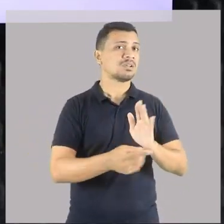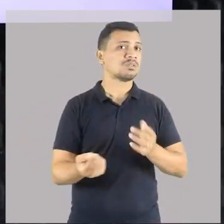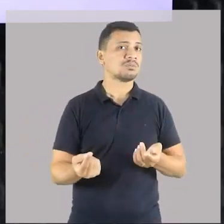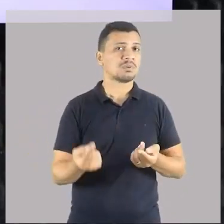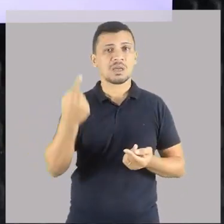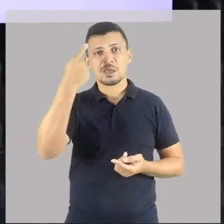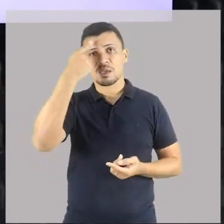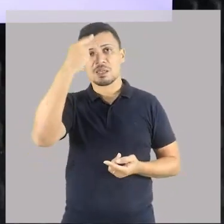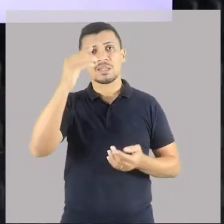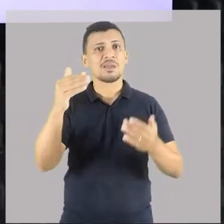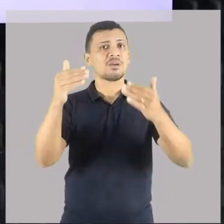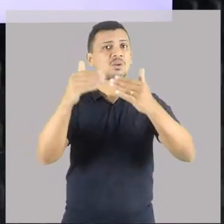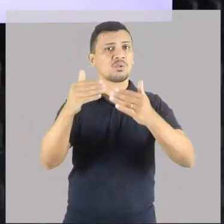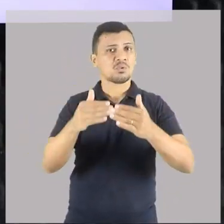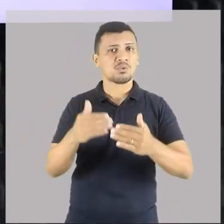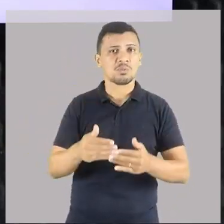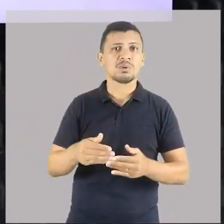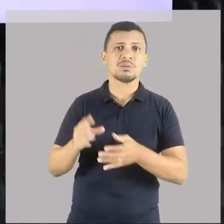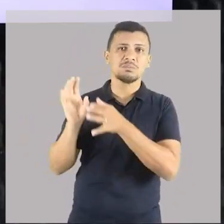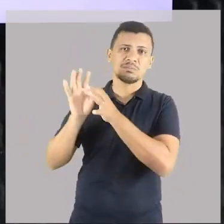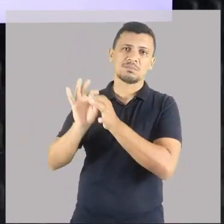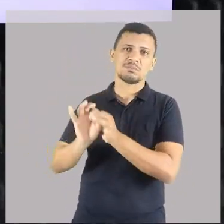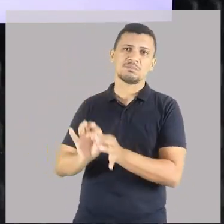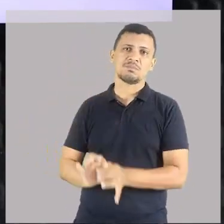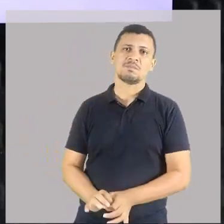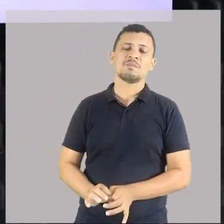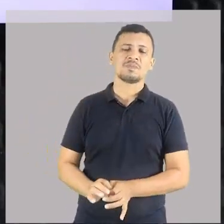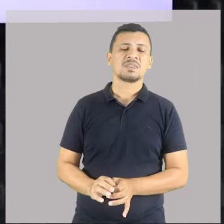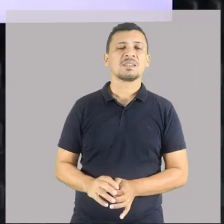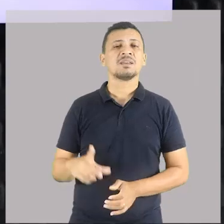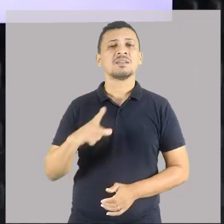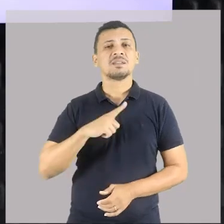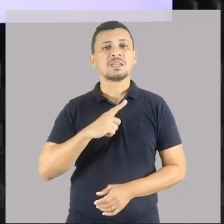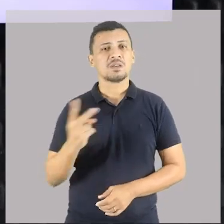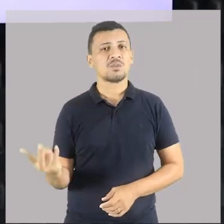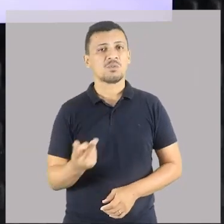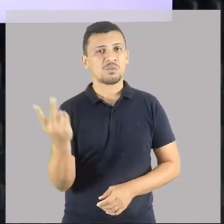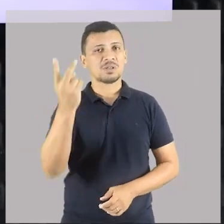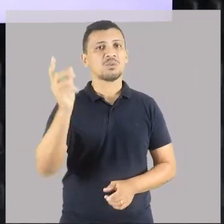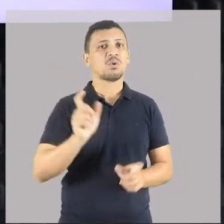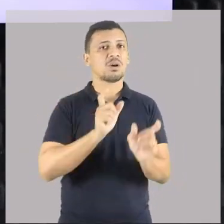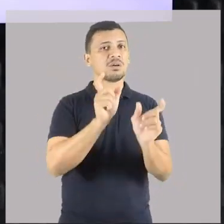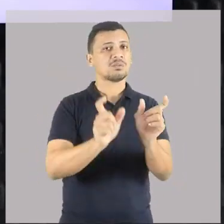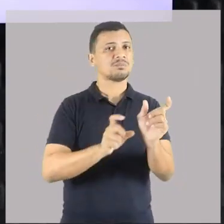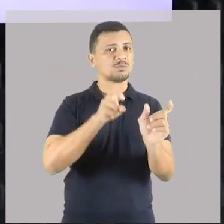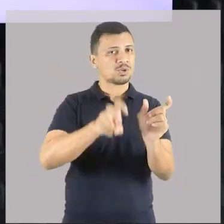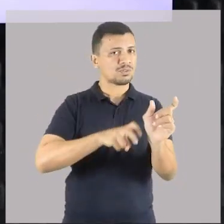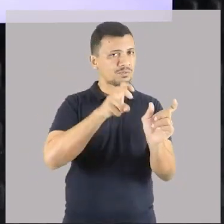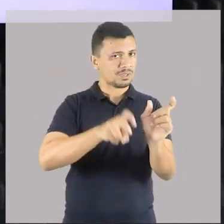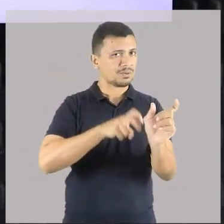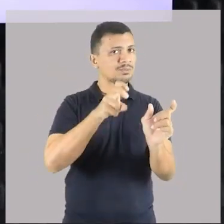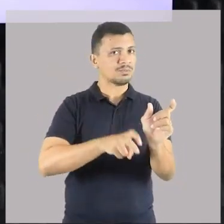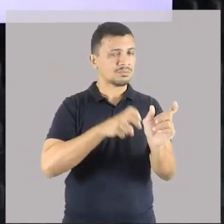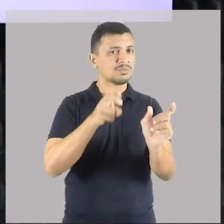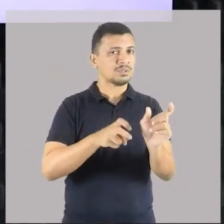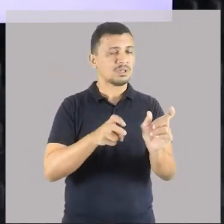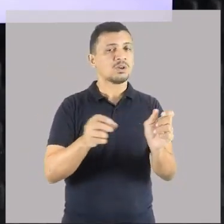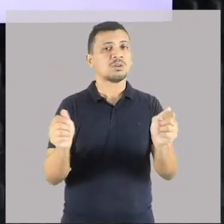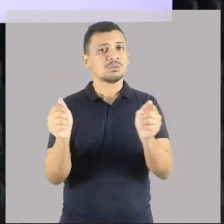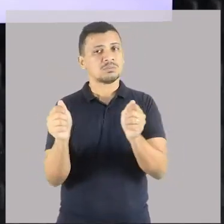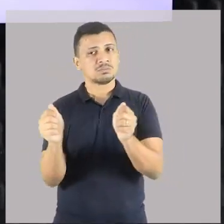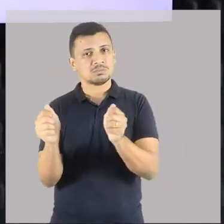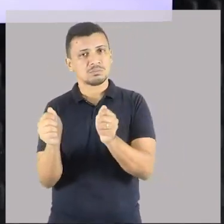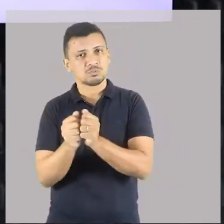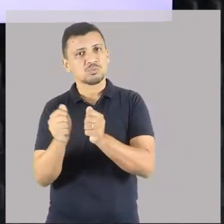né, dentro do contexto. Então, sempre tem o valor do advérbio, não é isso? Funciona sintaticamente como adjunto